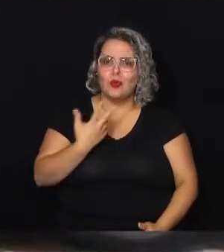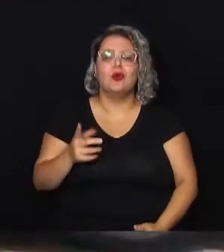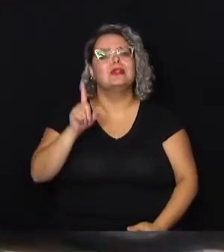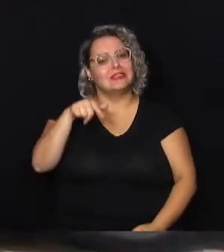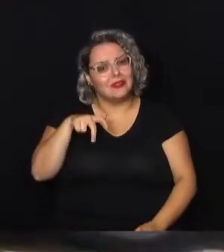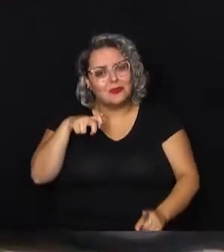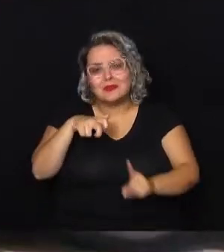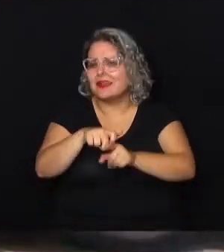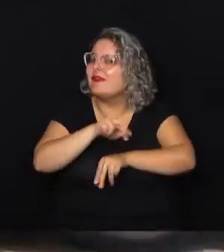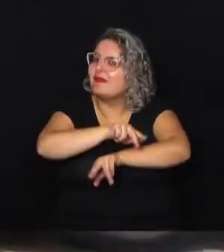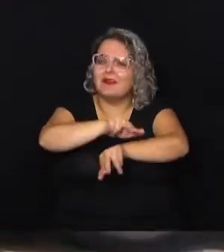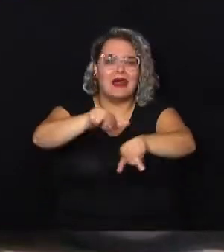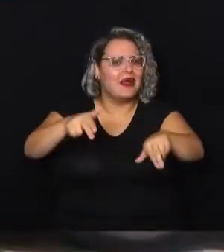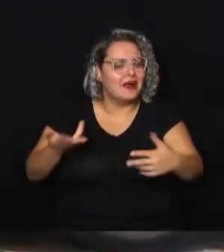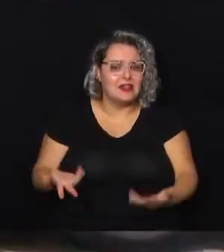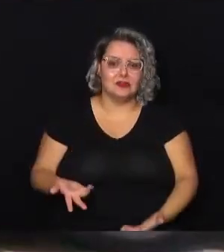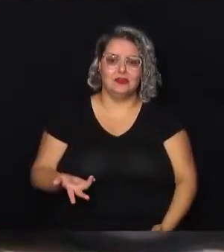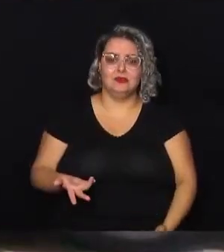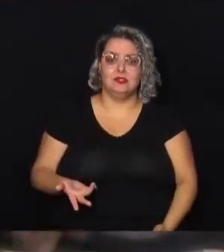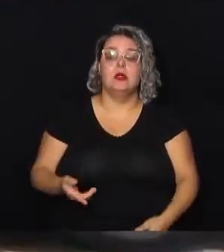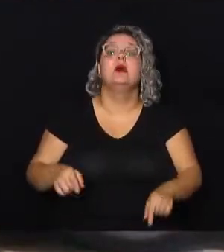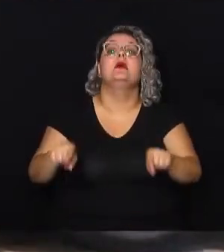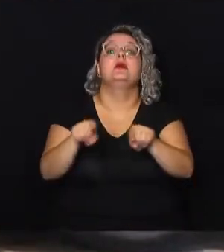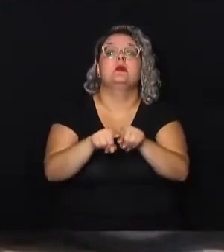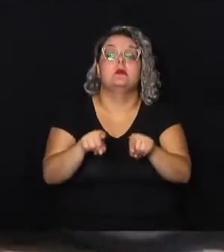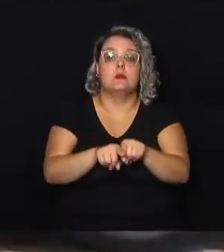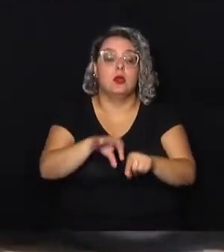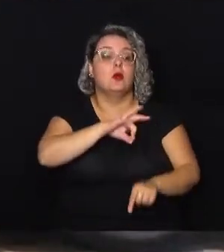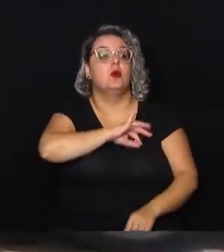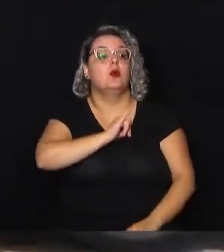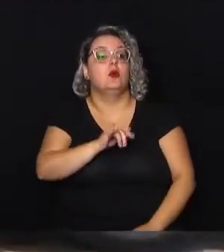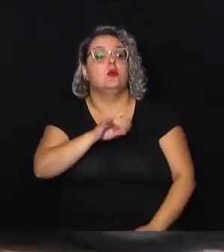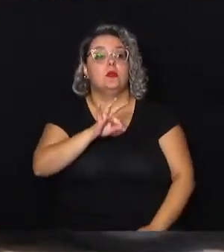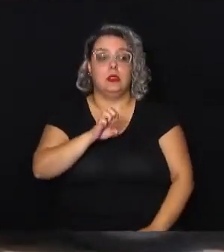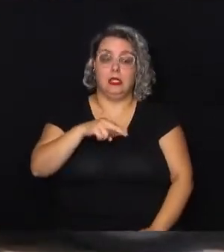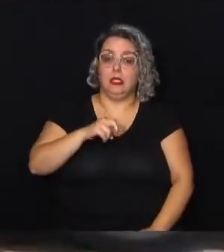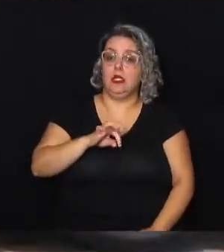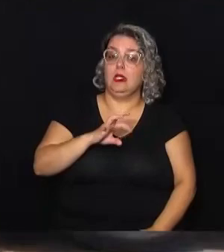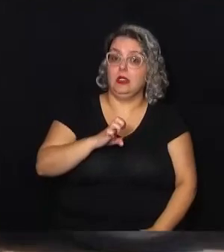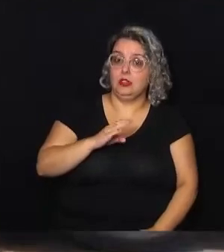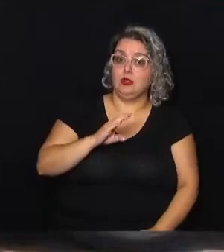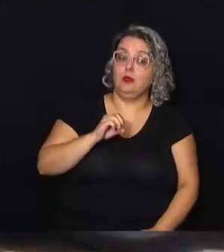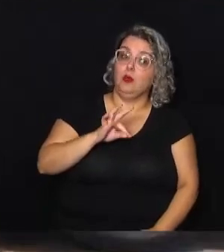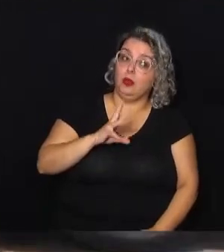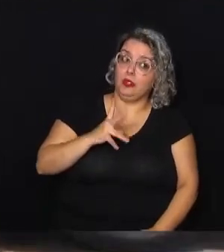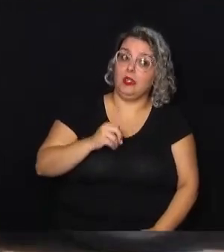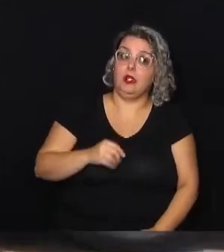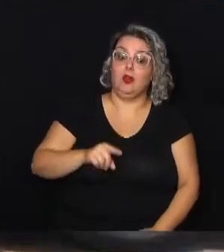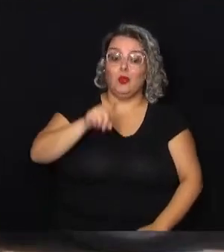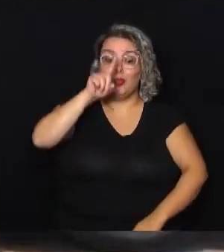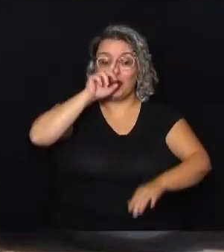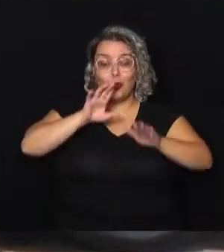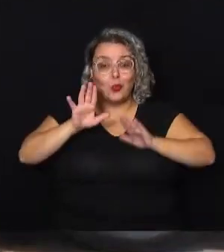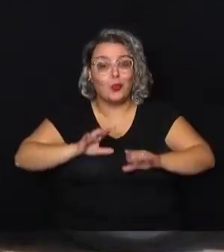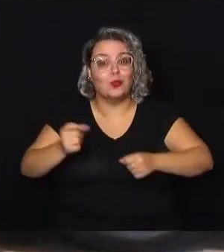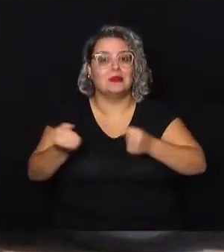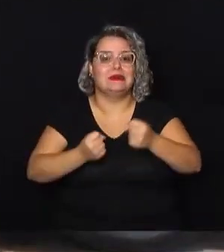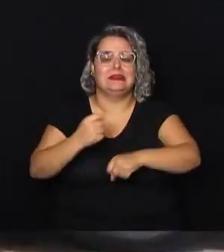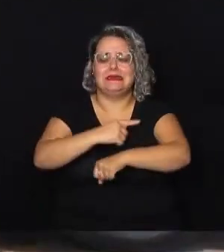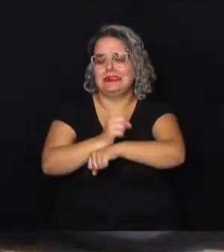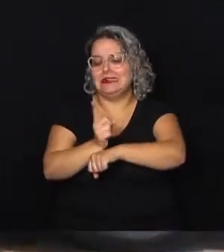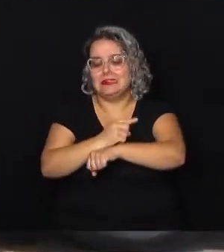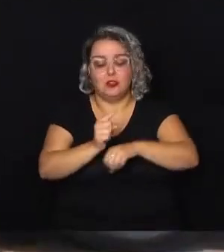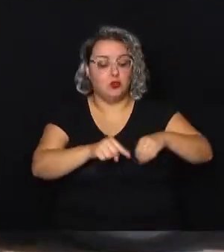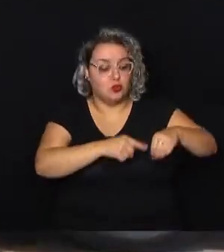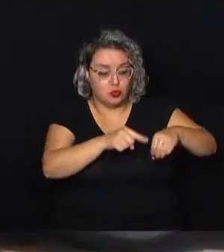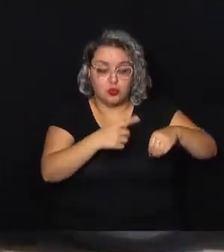proporcionando inúmeros acidentes. Também disse aqui o Tenente Botelho, muito cuidado com o carro, para-brisa, os